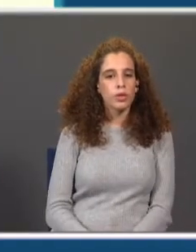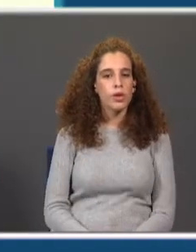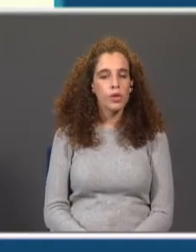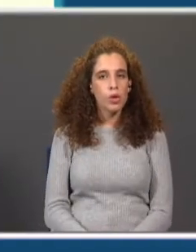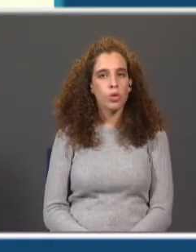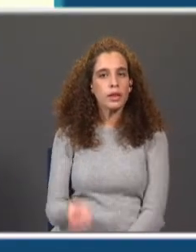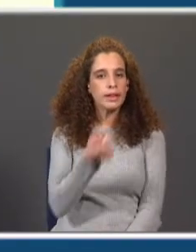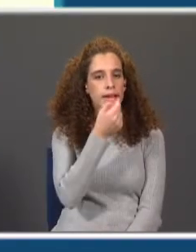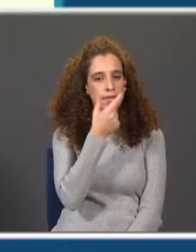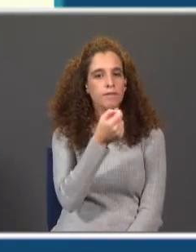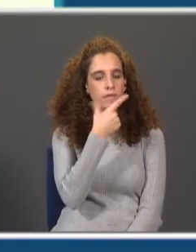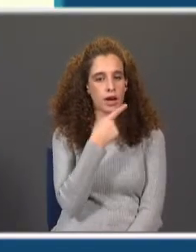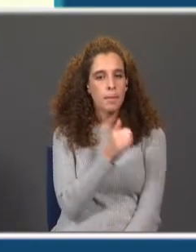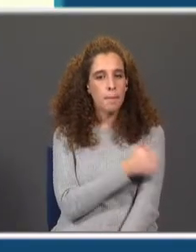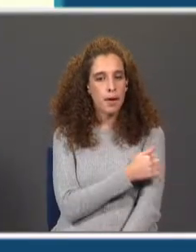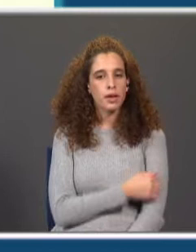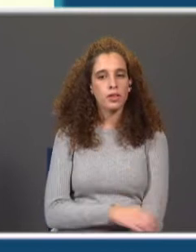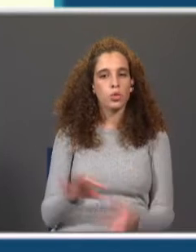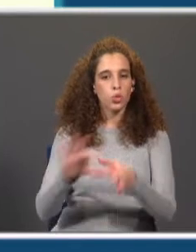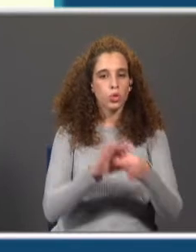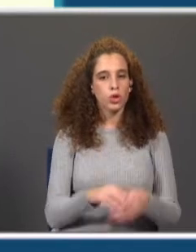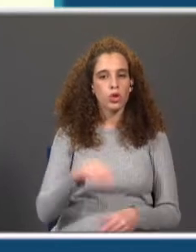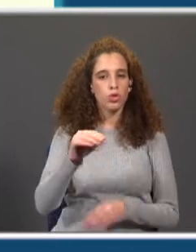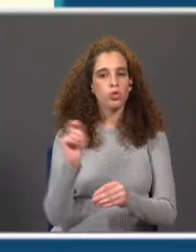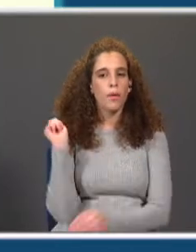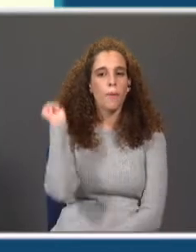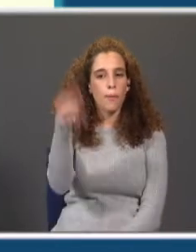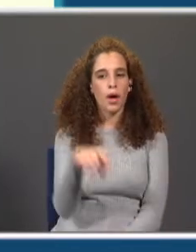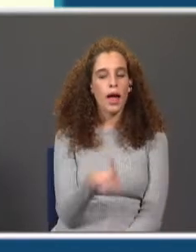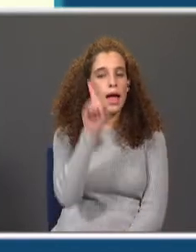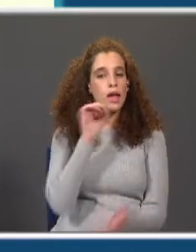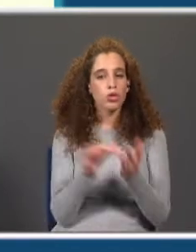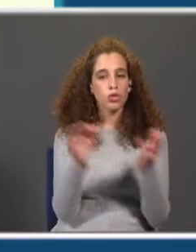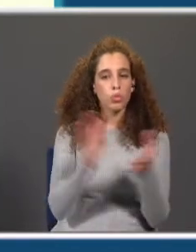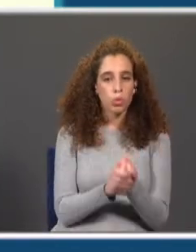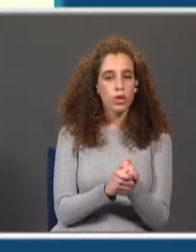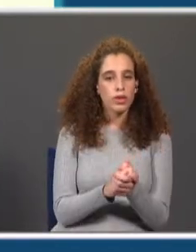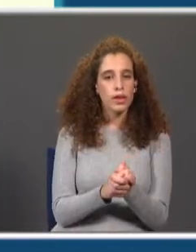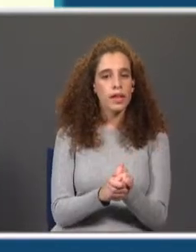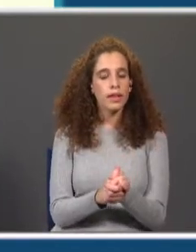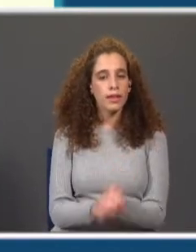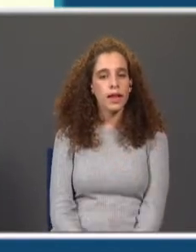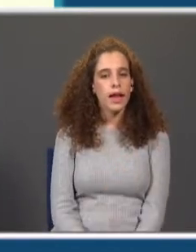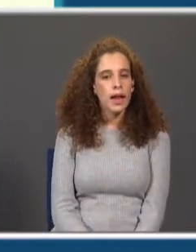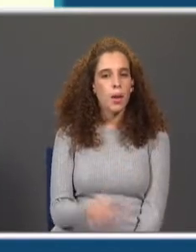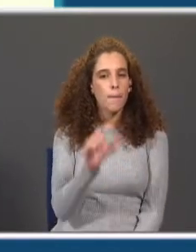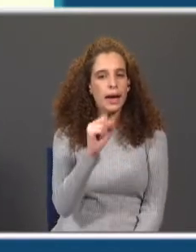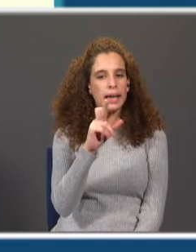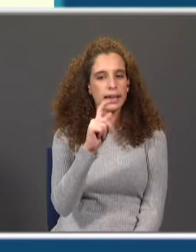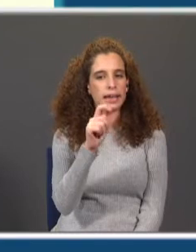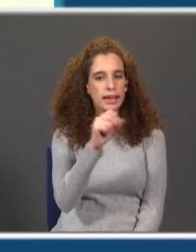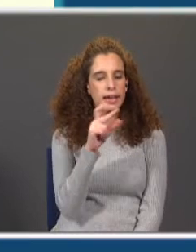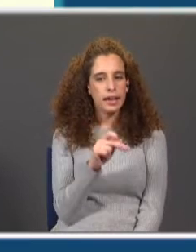farmácia União jogava o pau. A esposa do proprietário da farmácia Marques era uma grega sumptuosa, de nádegas